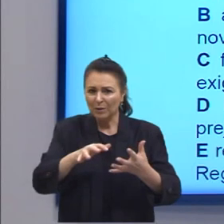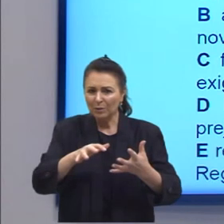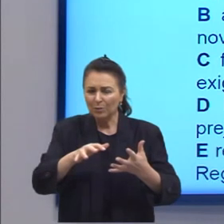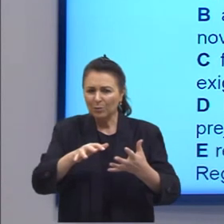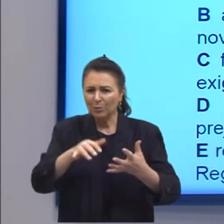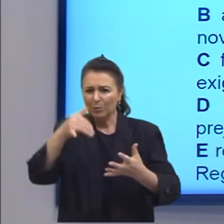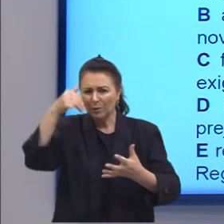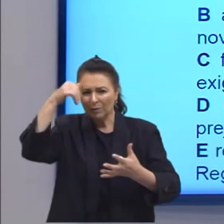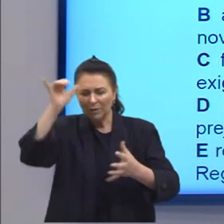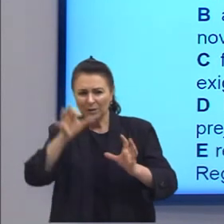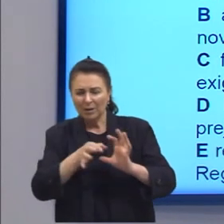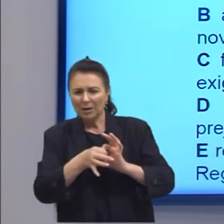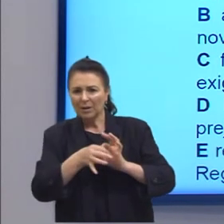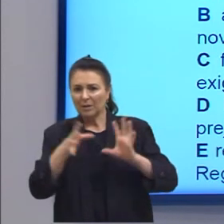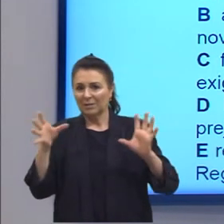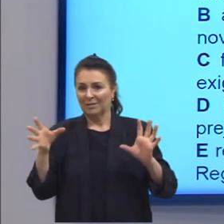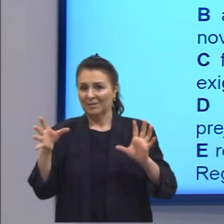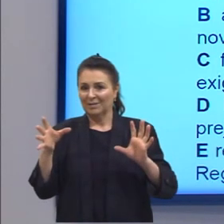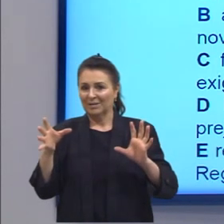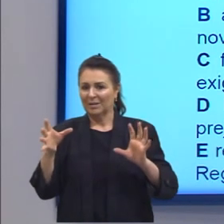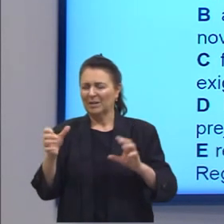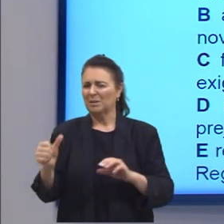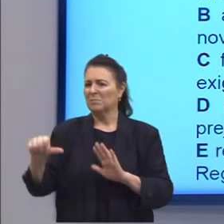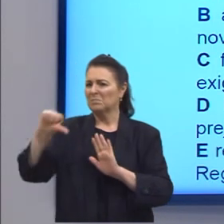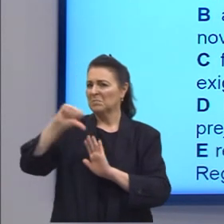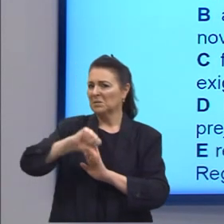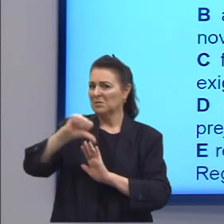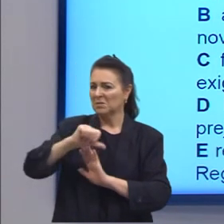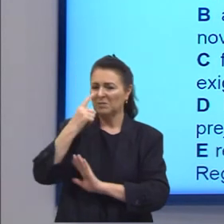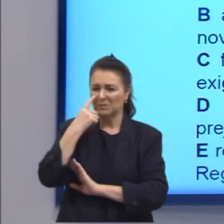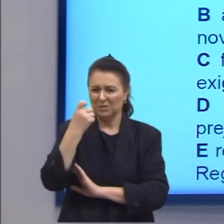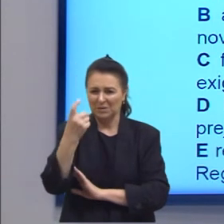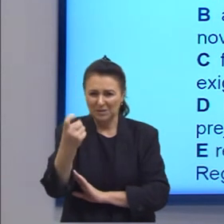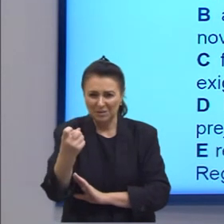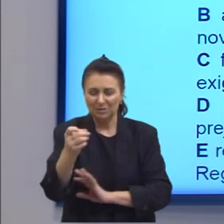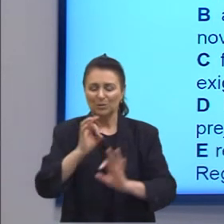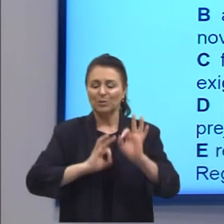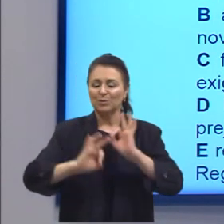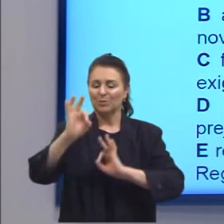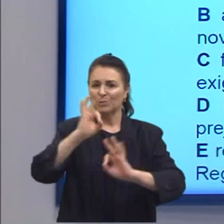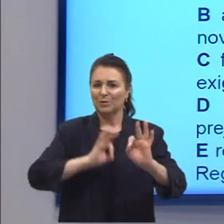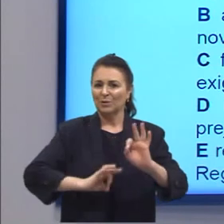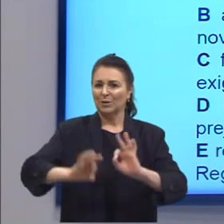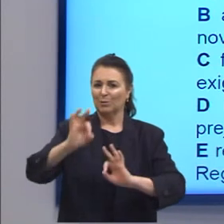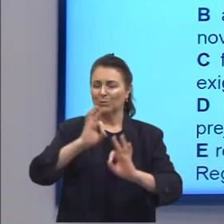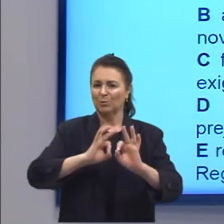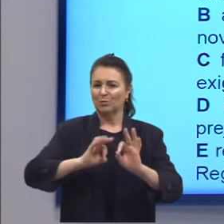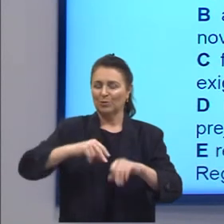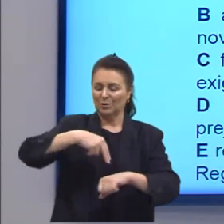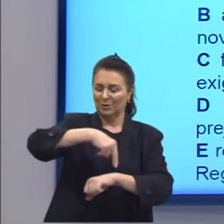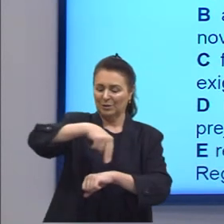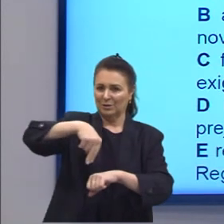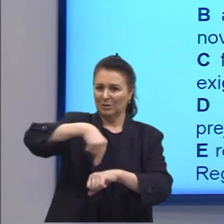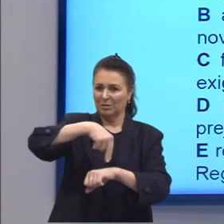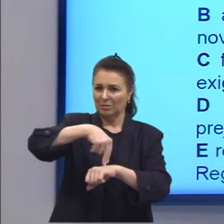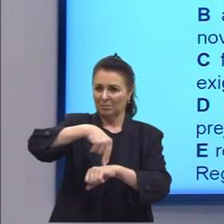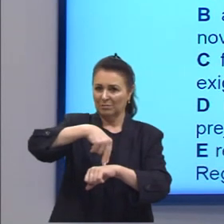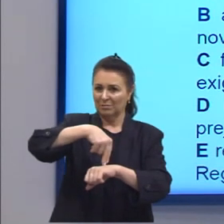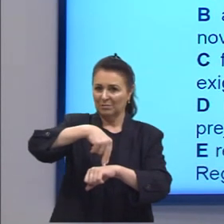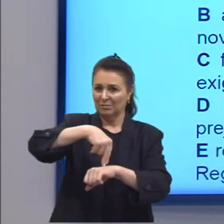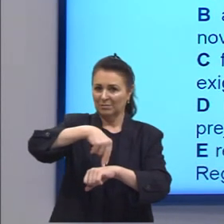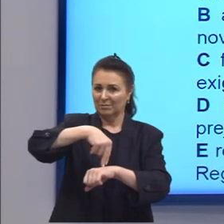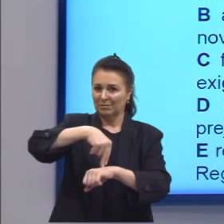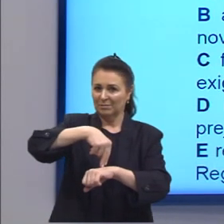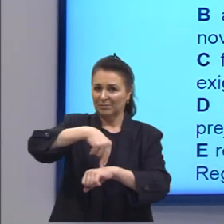por prejudicar seus interesses e seu projeto de nação realmente